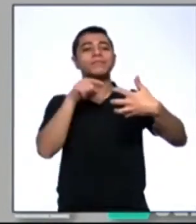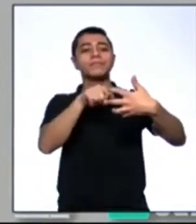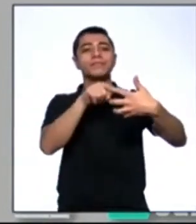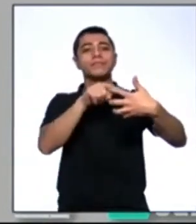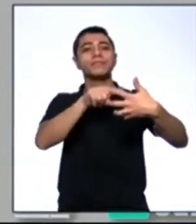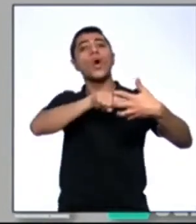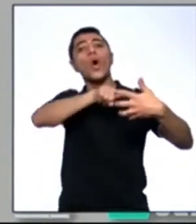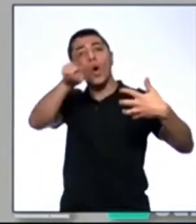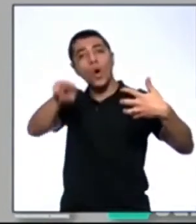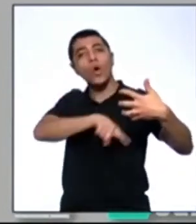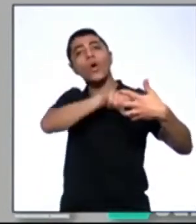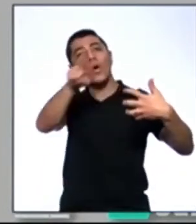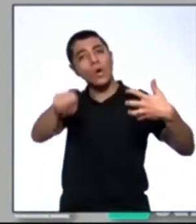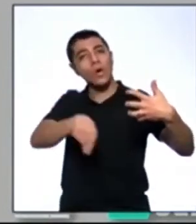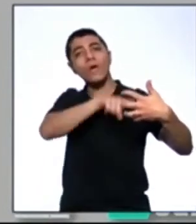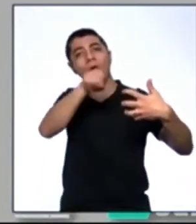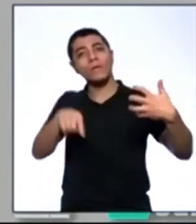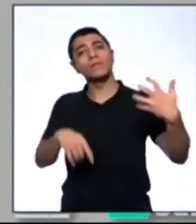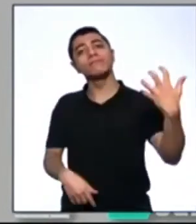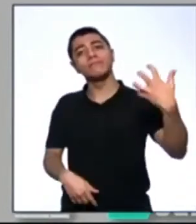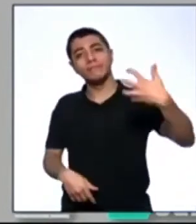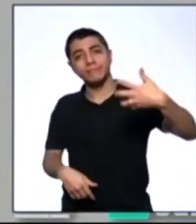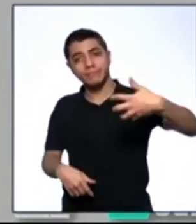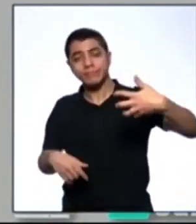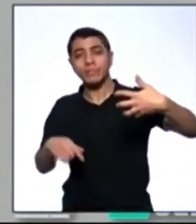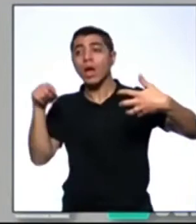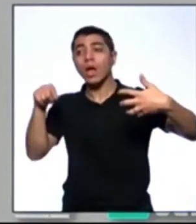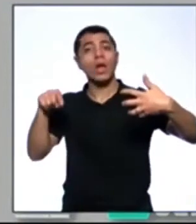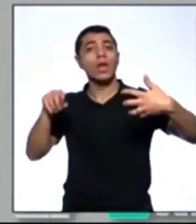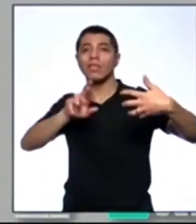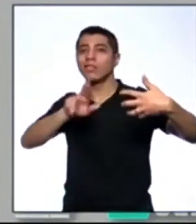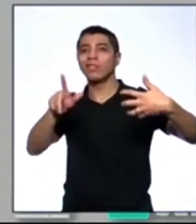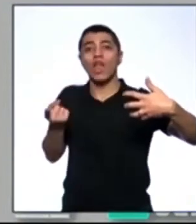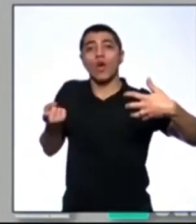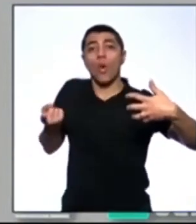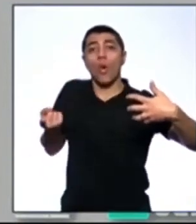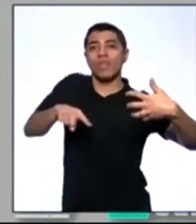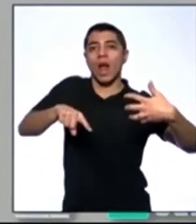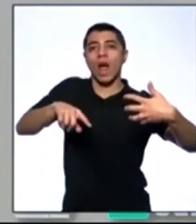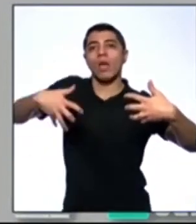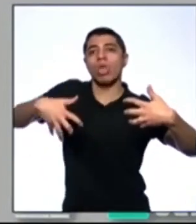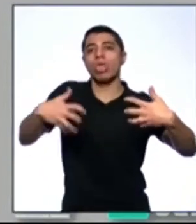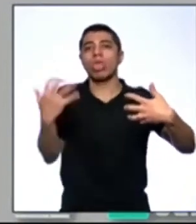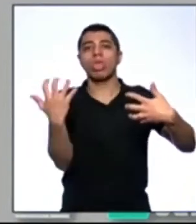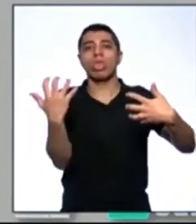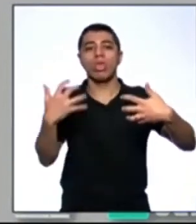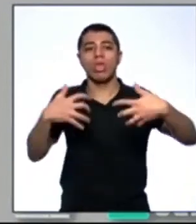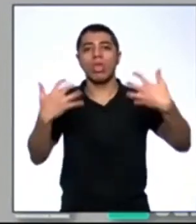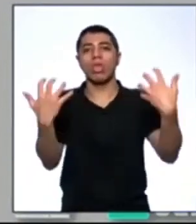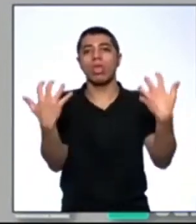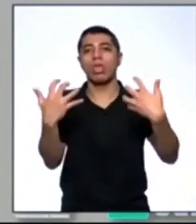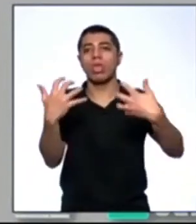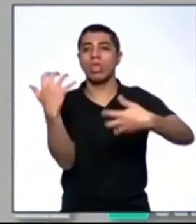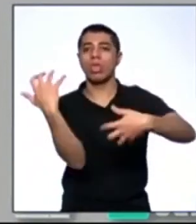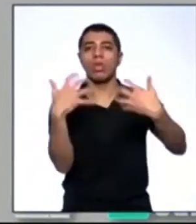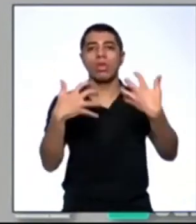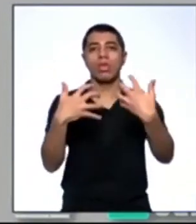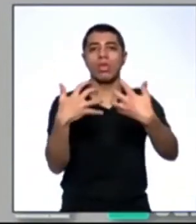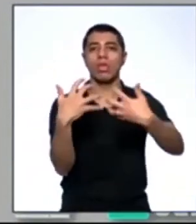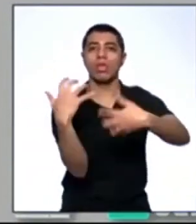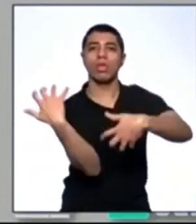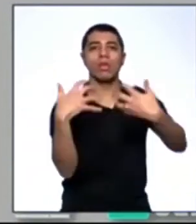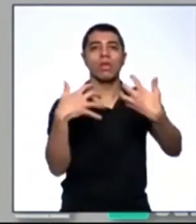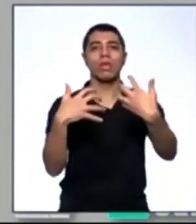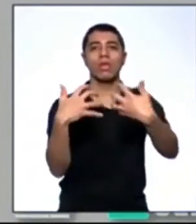no sentido anti-horário. Então, quando você faz a conexão de engrenagem por contato direto